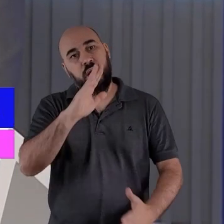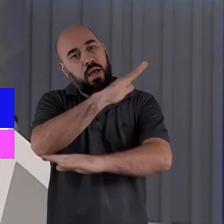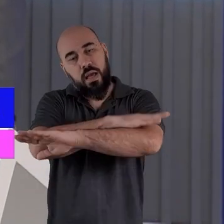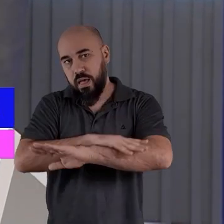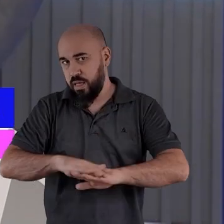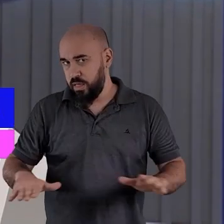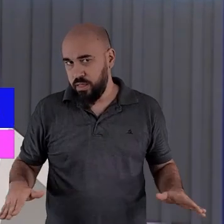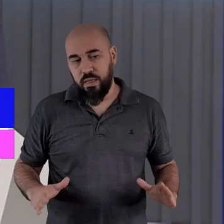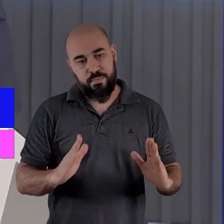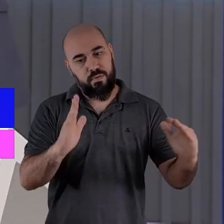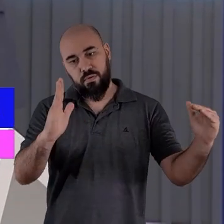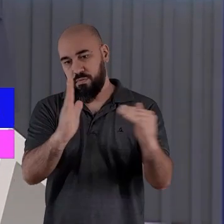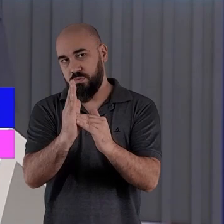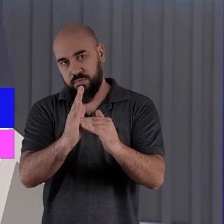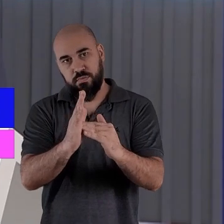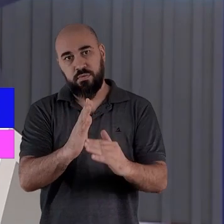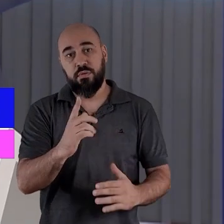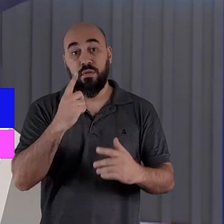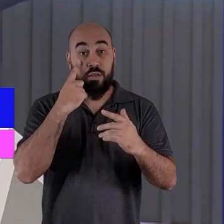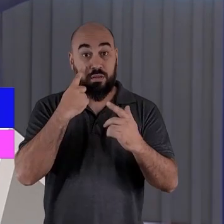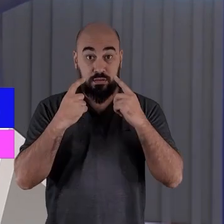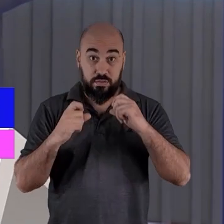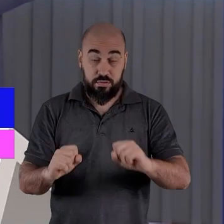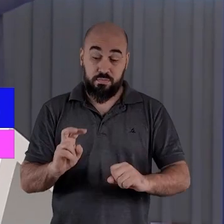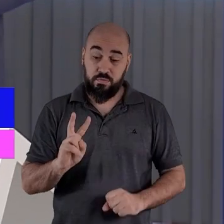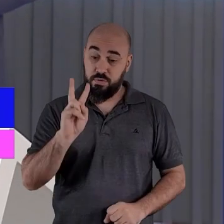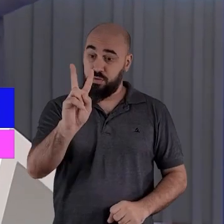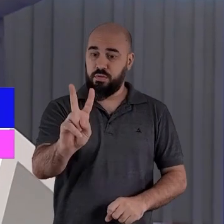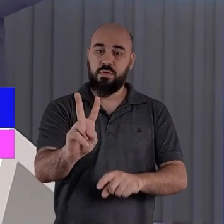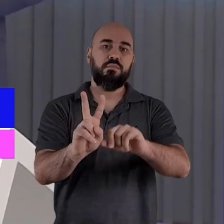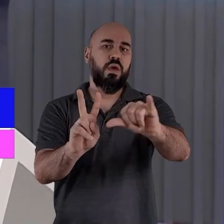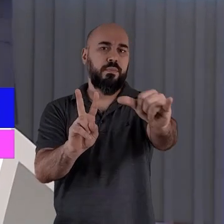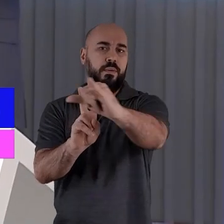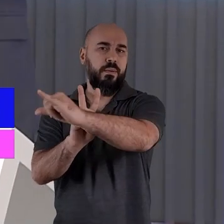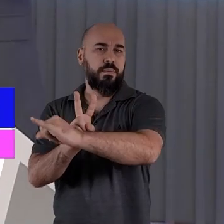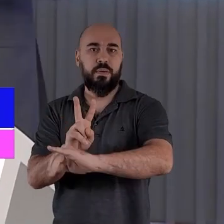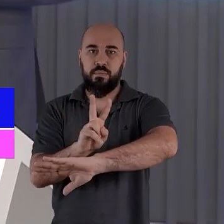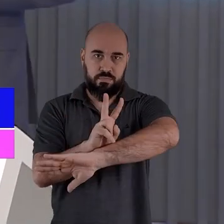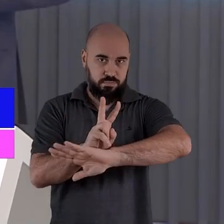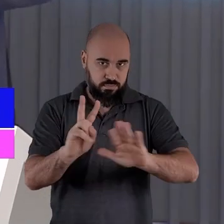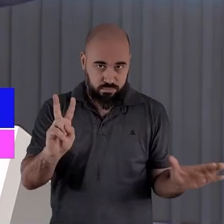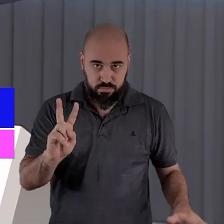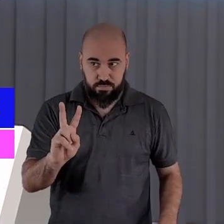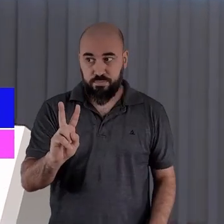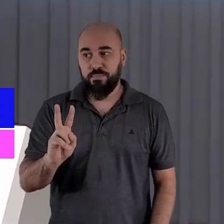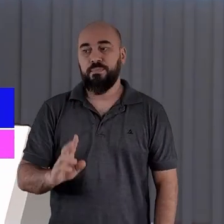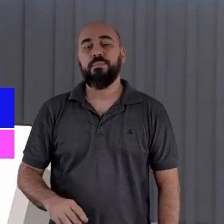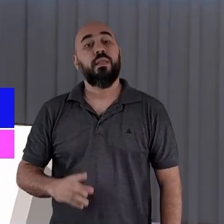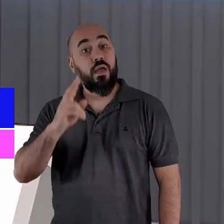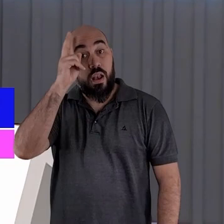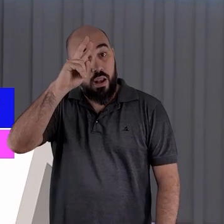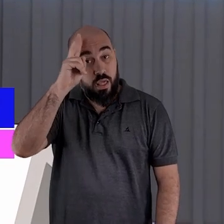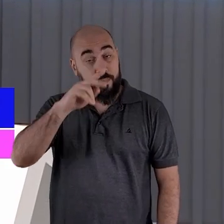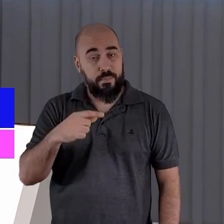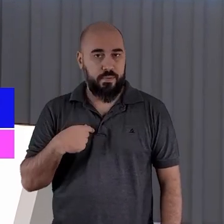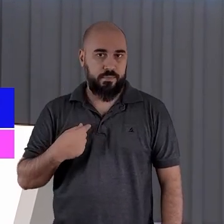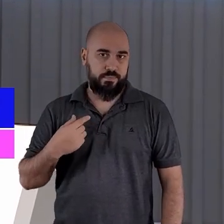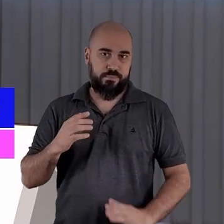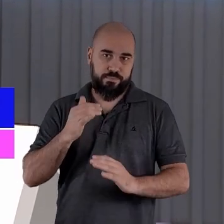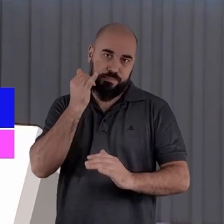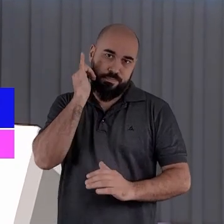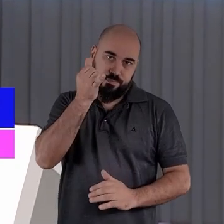anos, que as duas testemunhas deveriam profetizar. Lembre-se que, na profecia